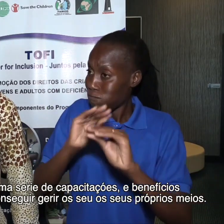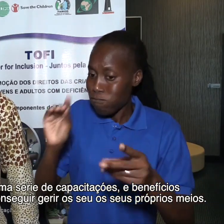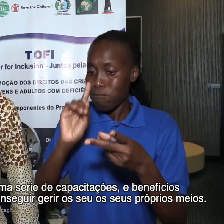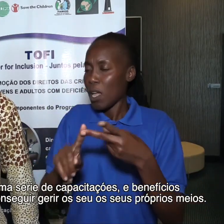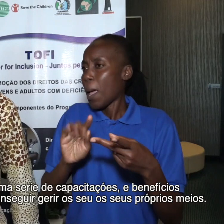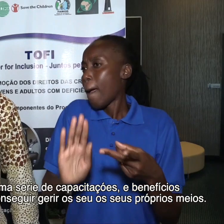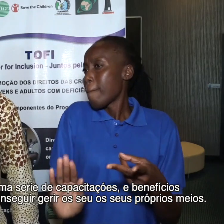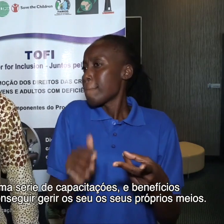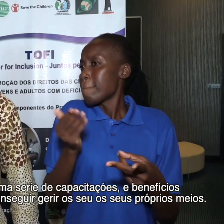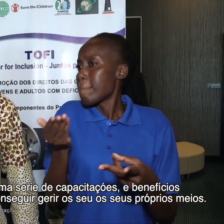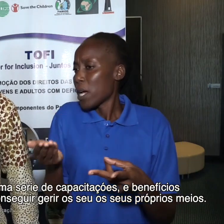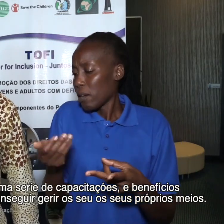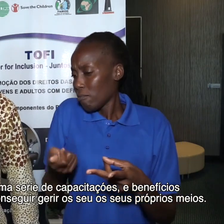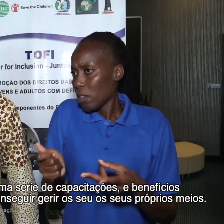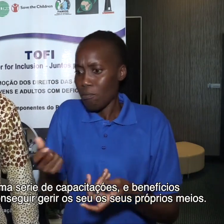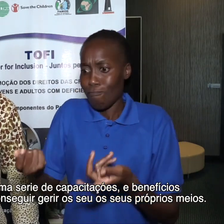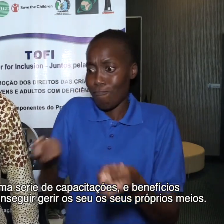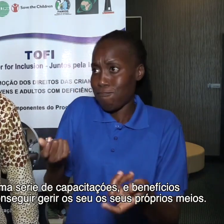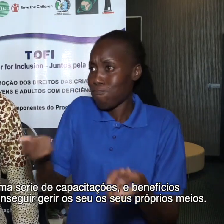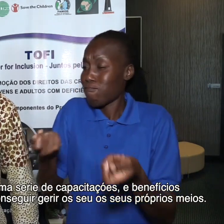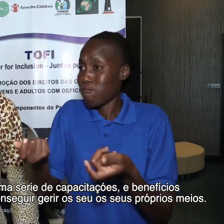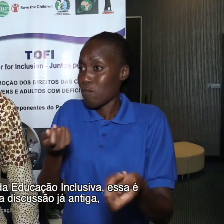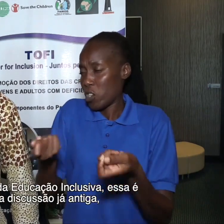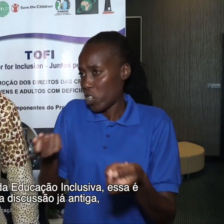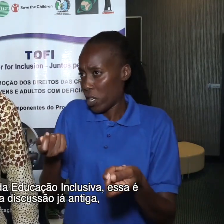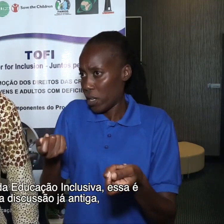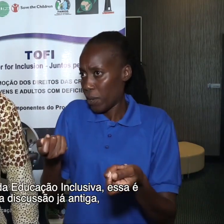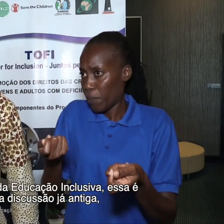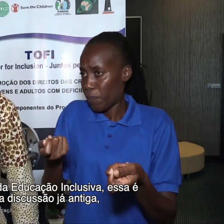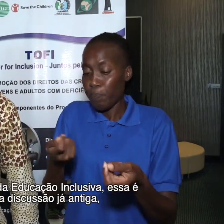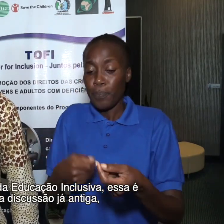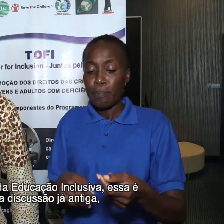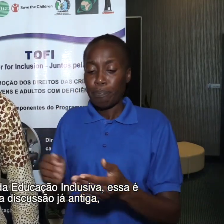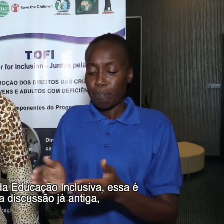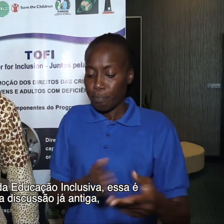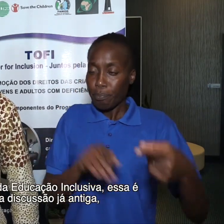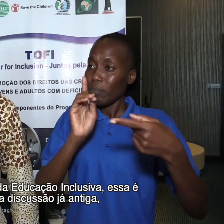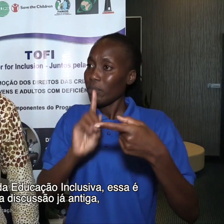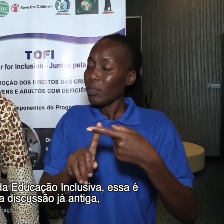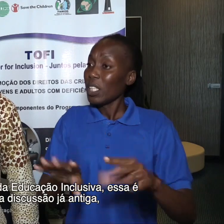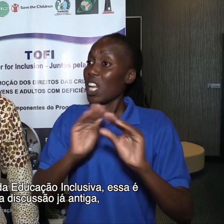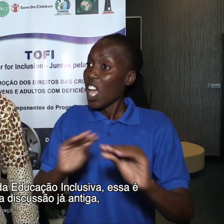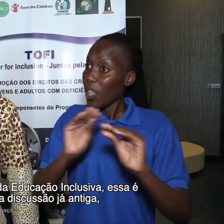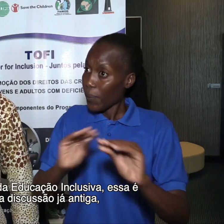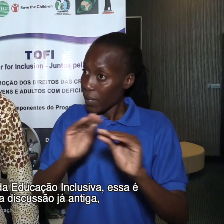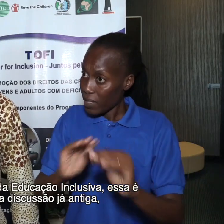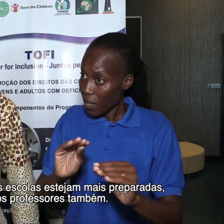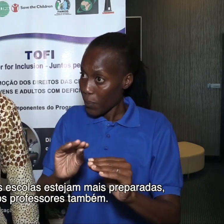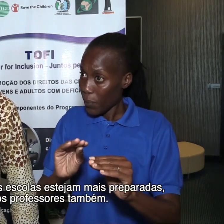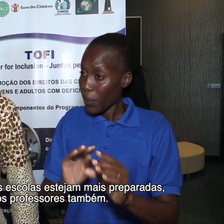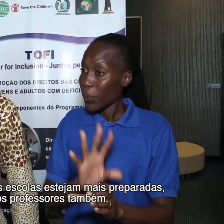conseguir gerir os seus próprios meios. No nome da educação inclusiva, isso é uma discussão já